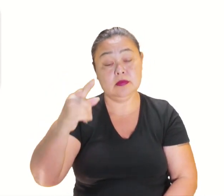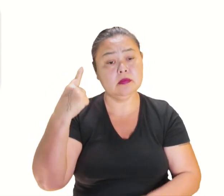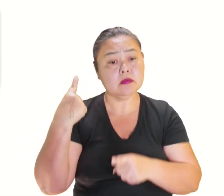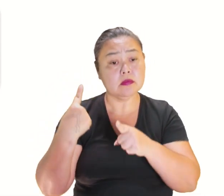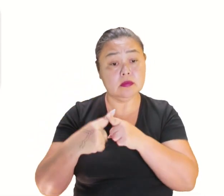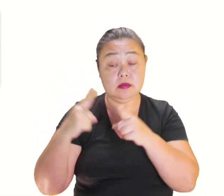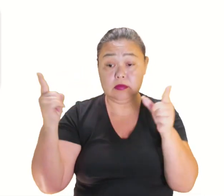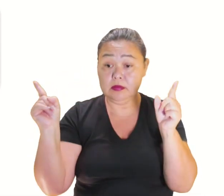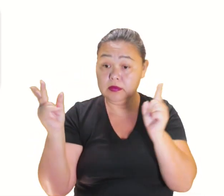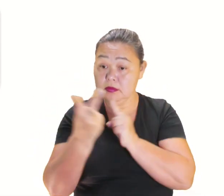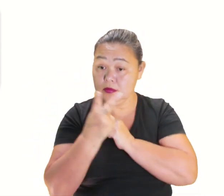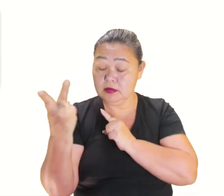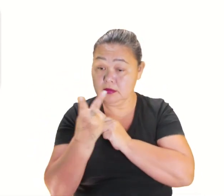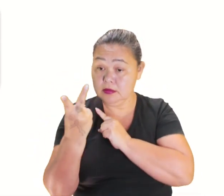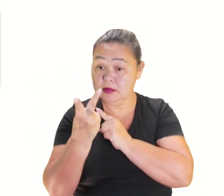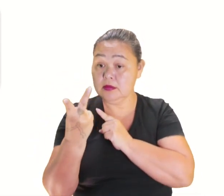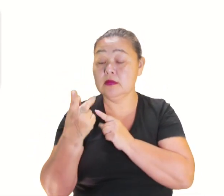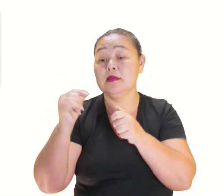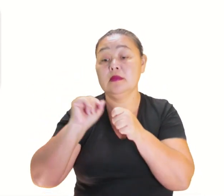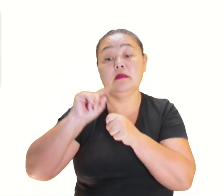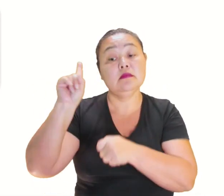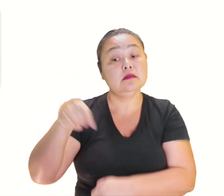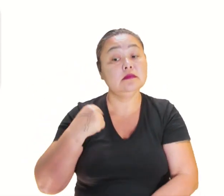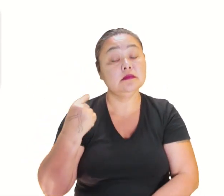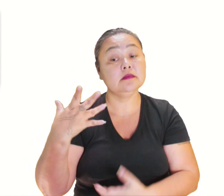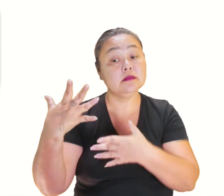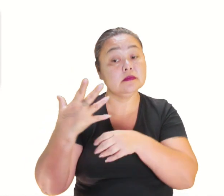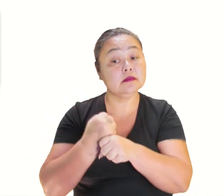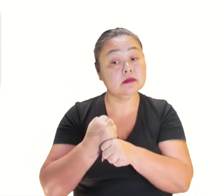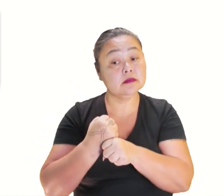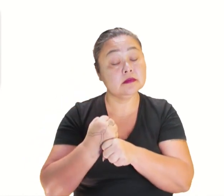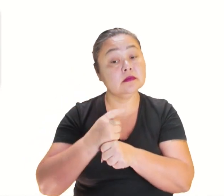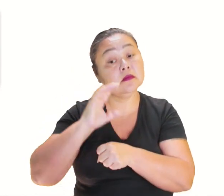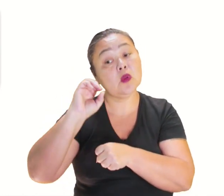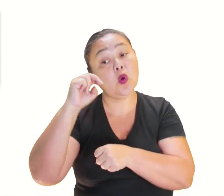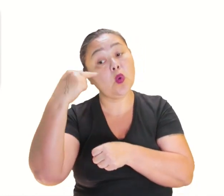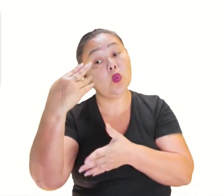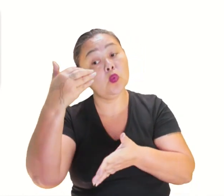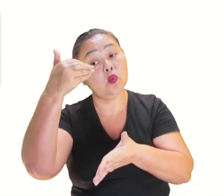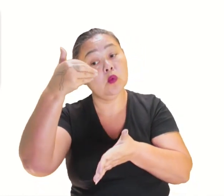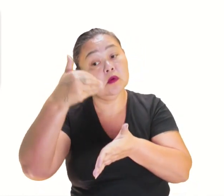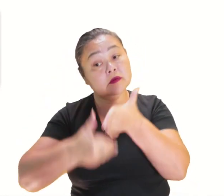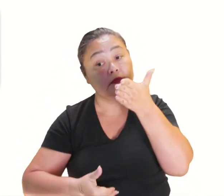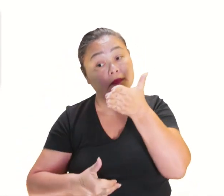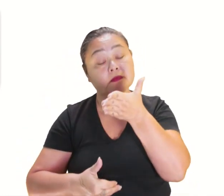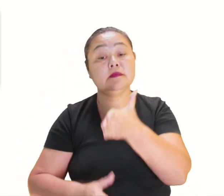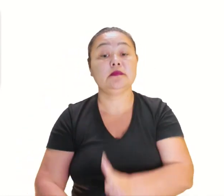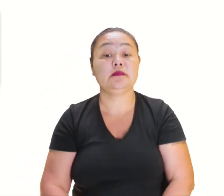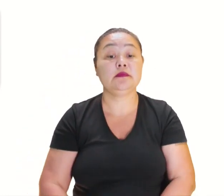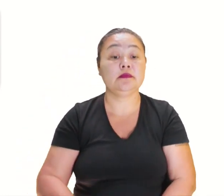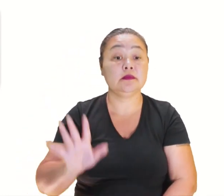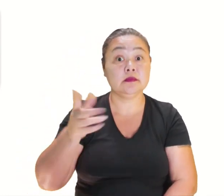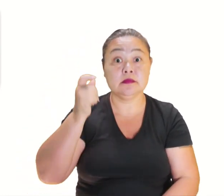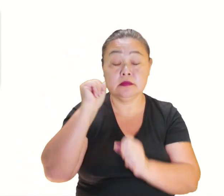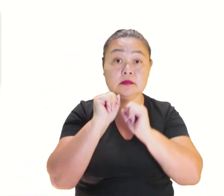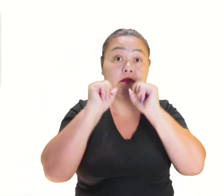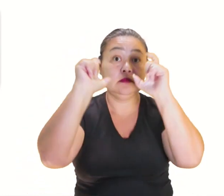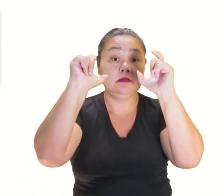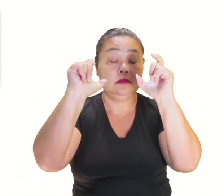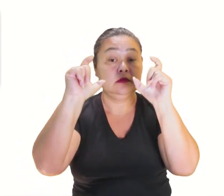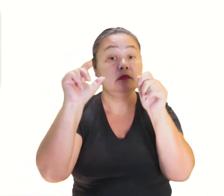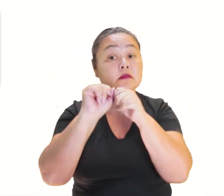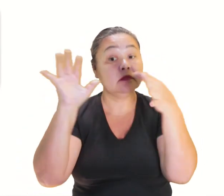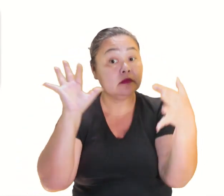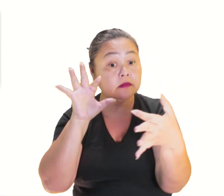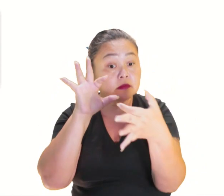que vai ligar esses termos algébricos é uma operação de adição ou subtração. Atenção, o